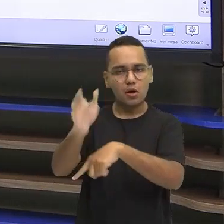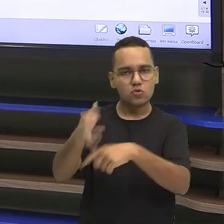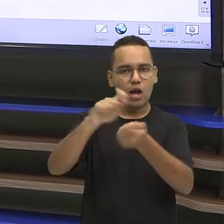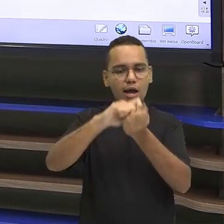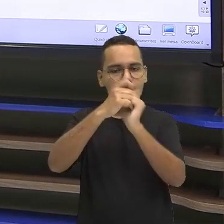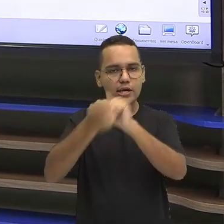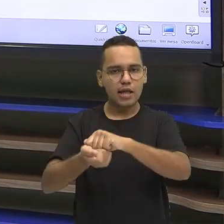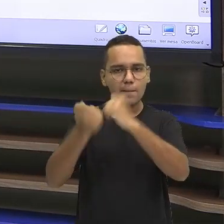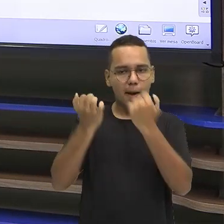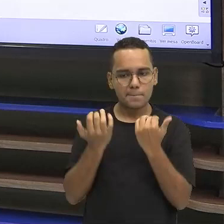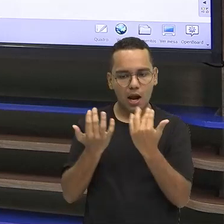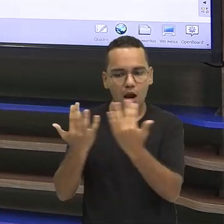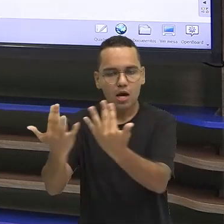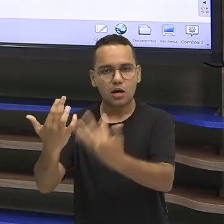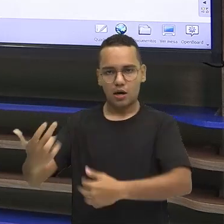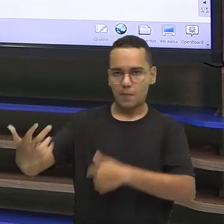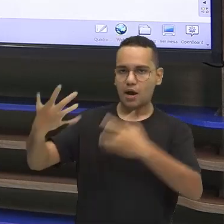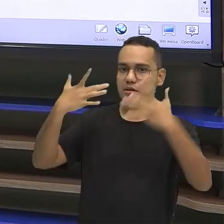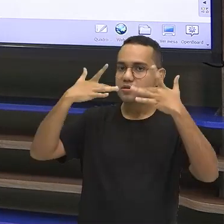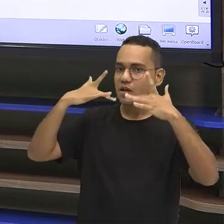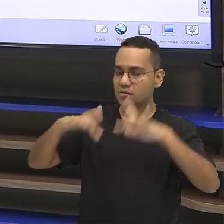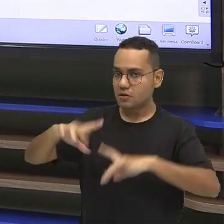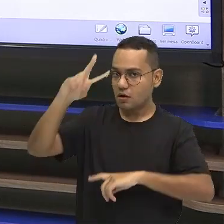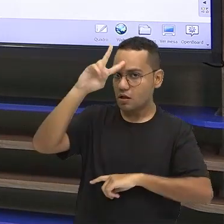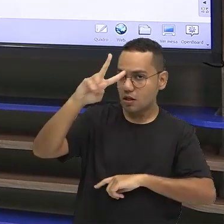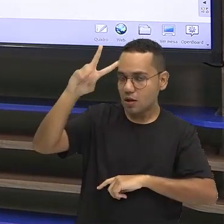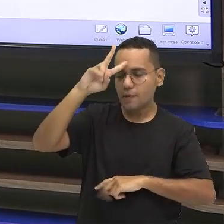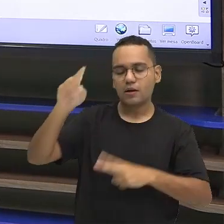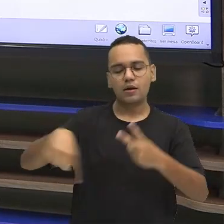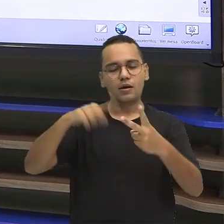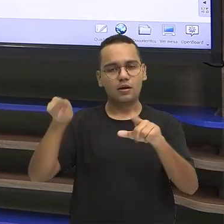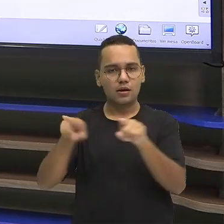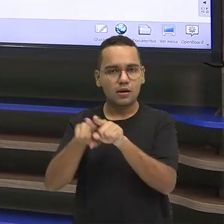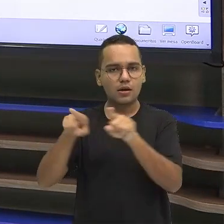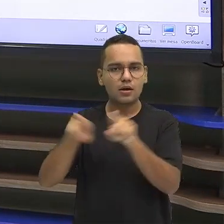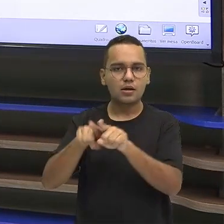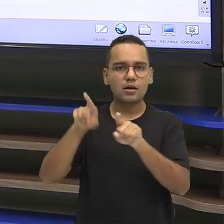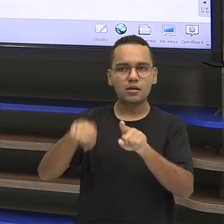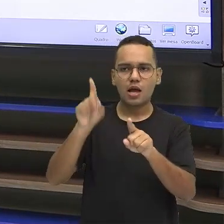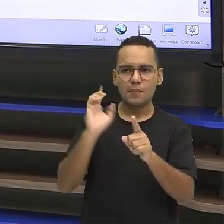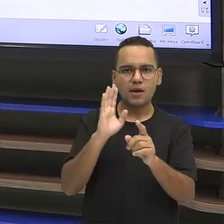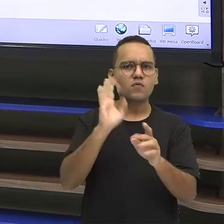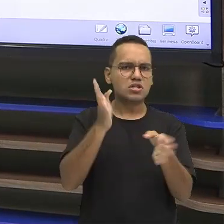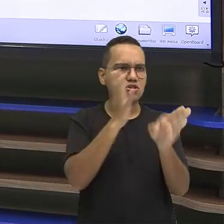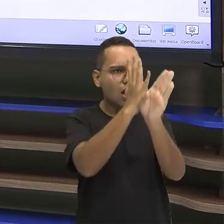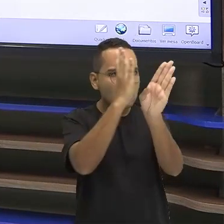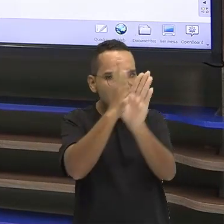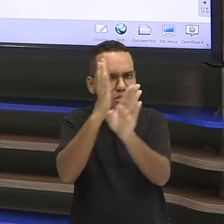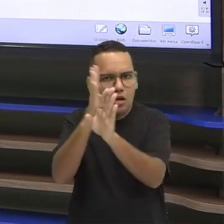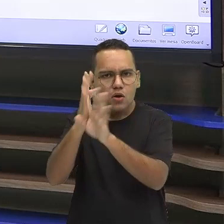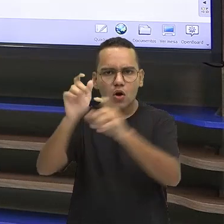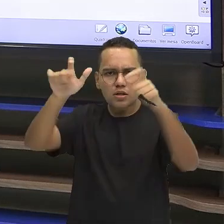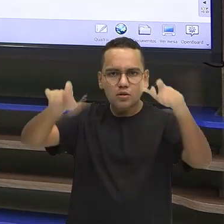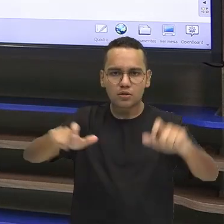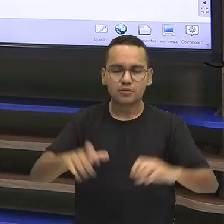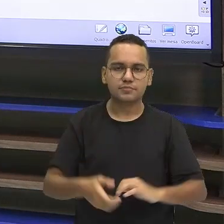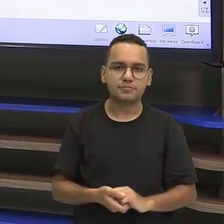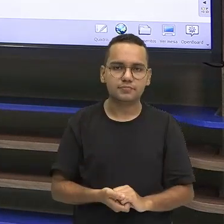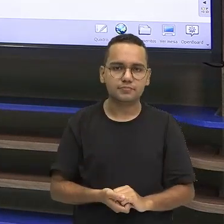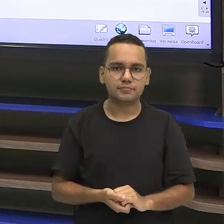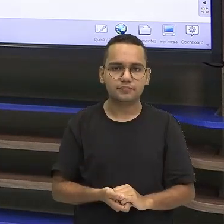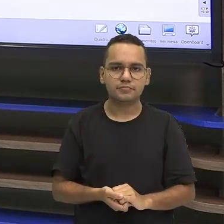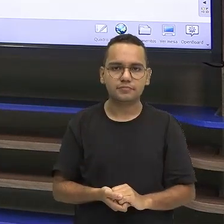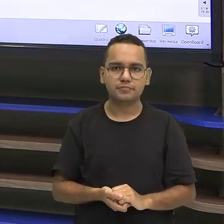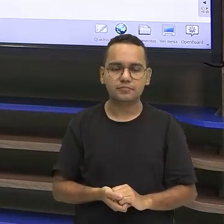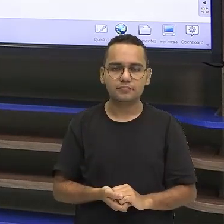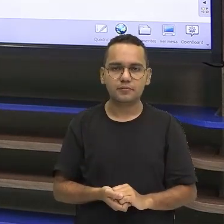são naturais, né, por conta do clima seco e do tipo de vegetação que a gente encontra no cerrado, tá? No caso dos